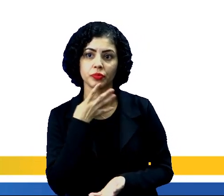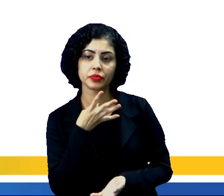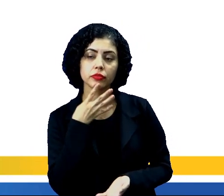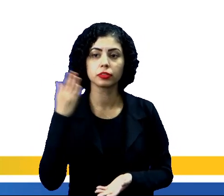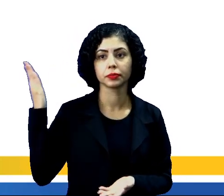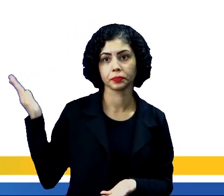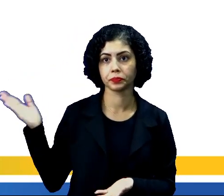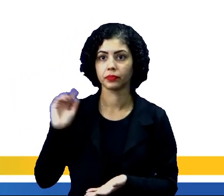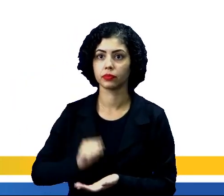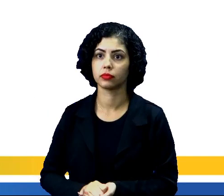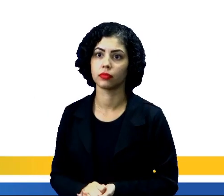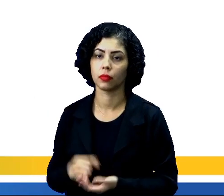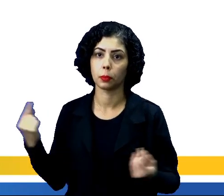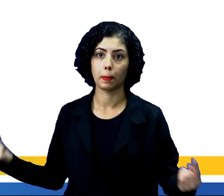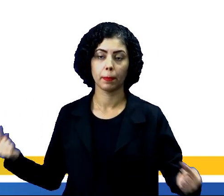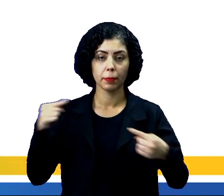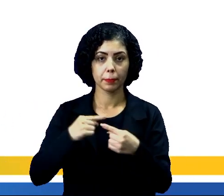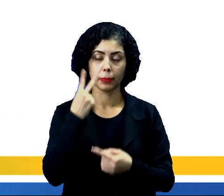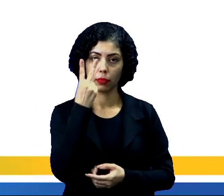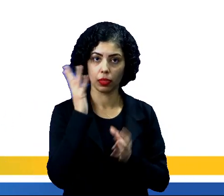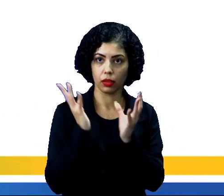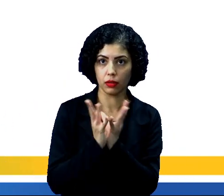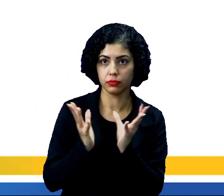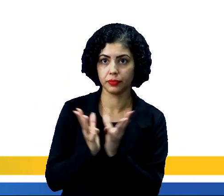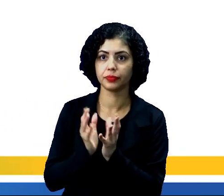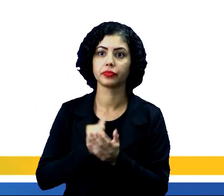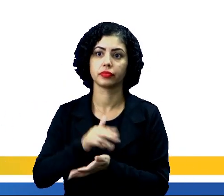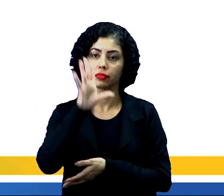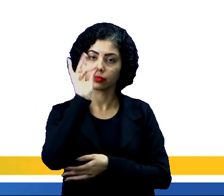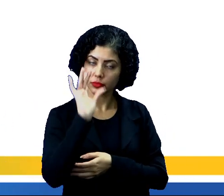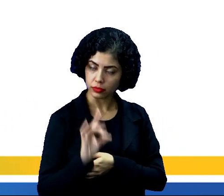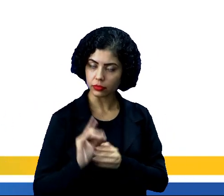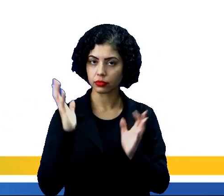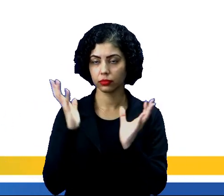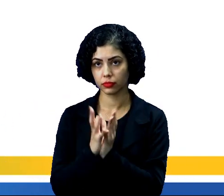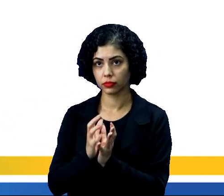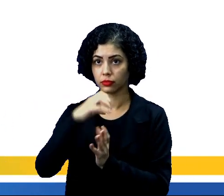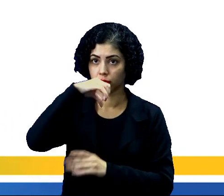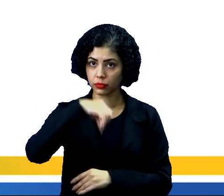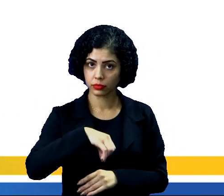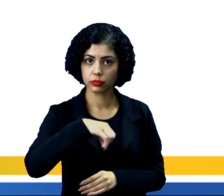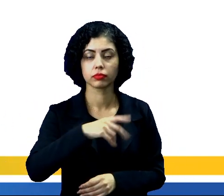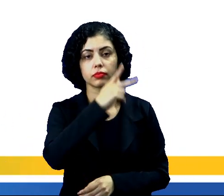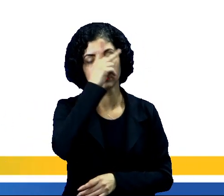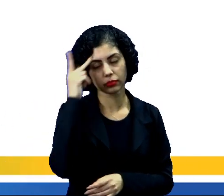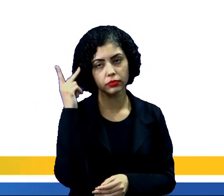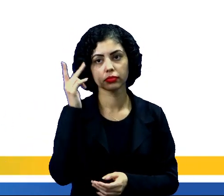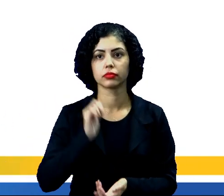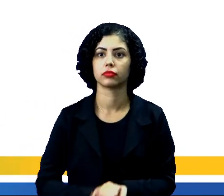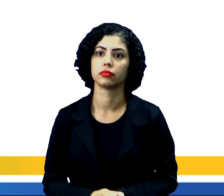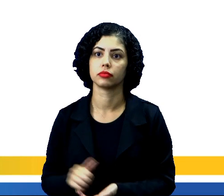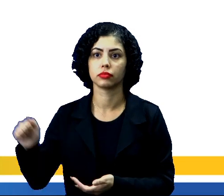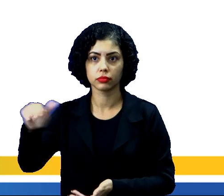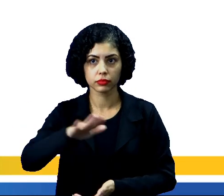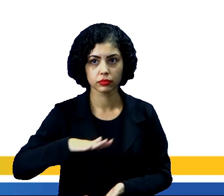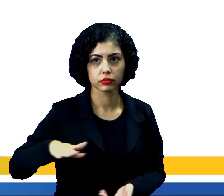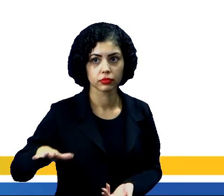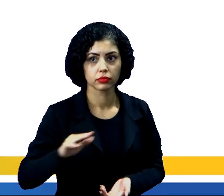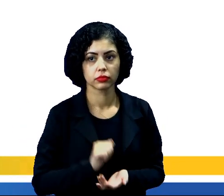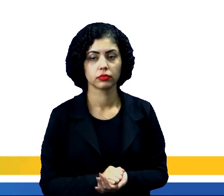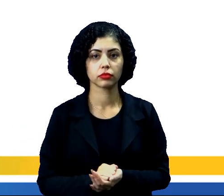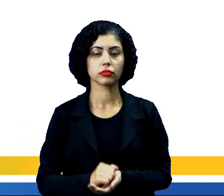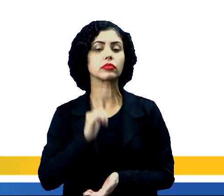é esse, que é disputado por duas equipes, sendo que cada uma delas possui 9 jogadores. O campo é em formato